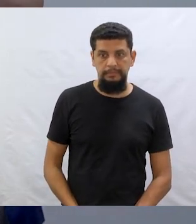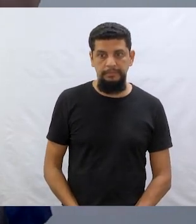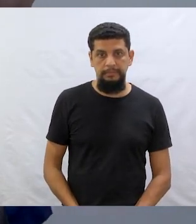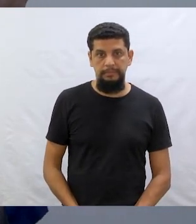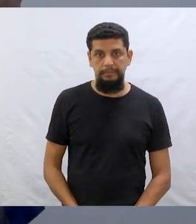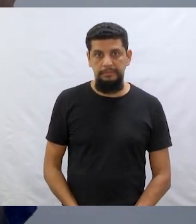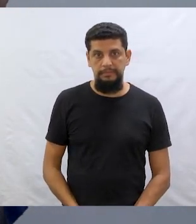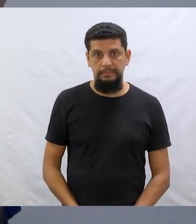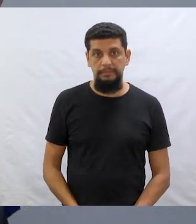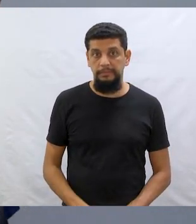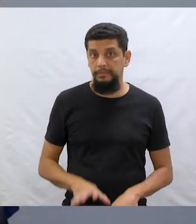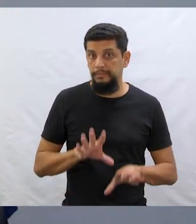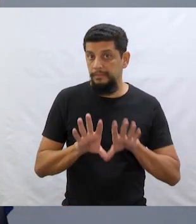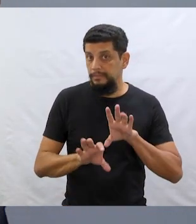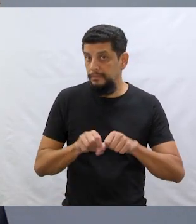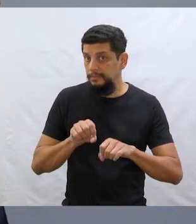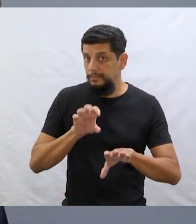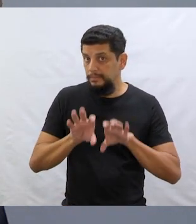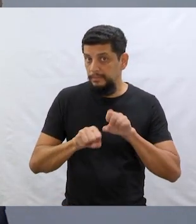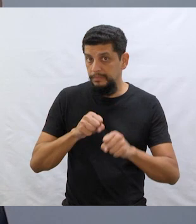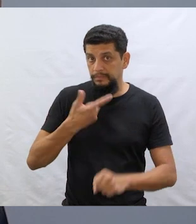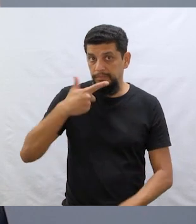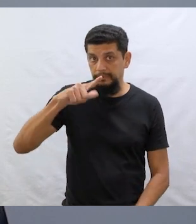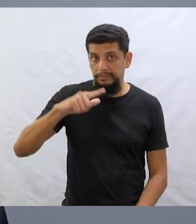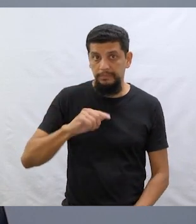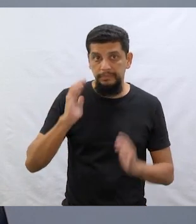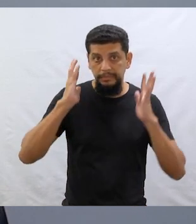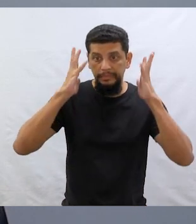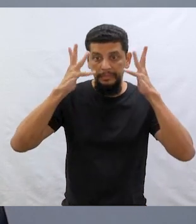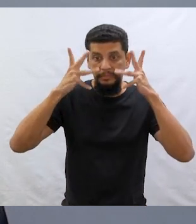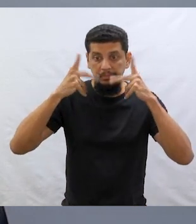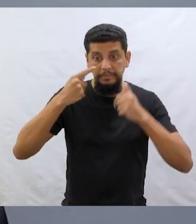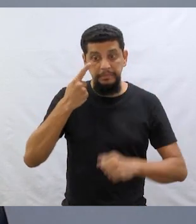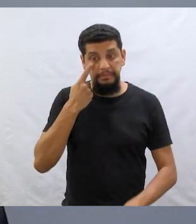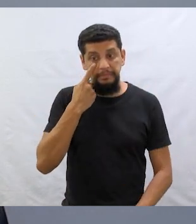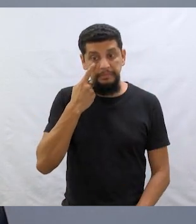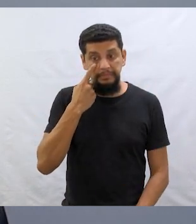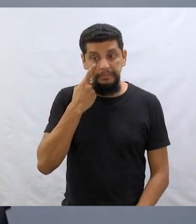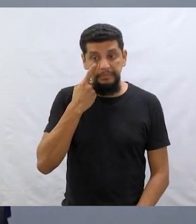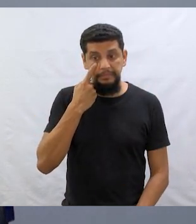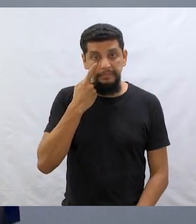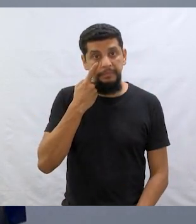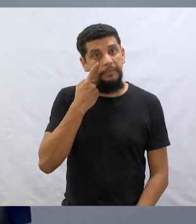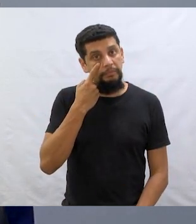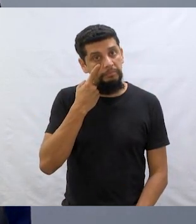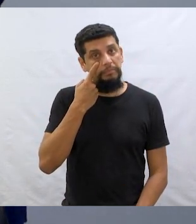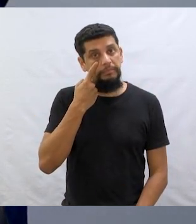Agora eu vou pegar um outro. Presta atenção. Tcharam!